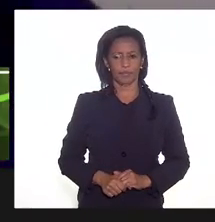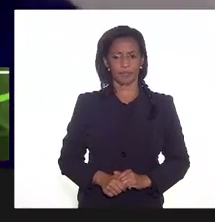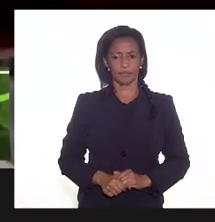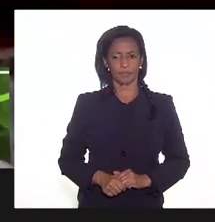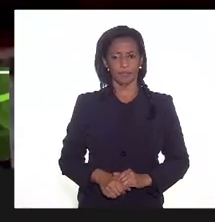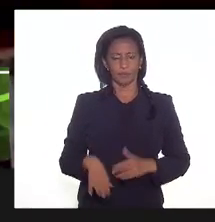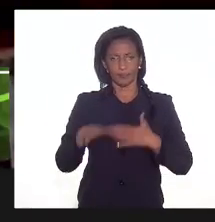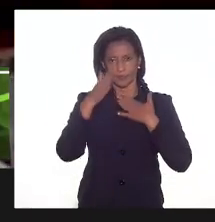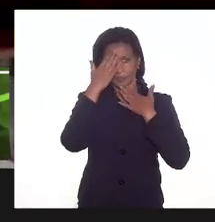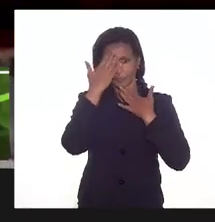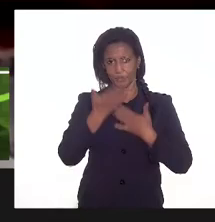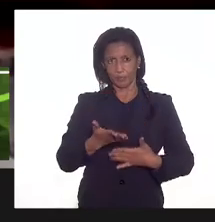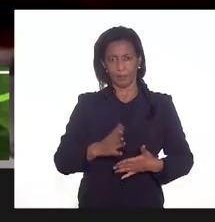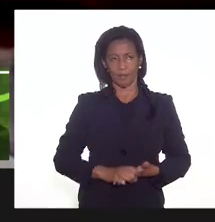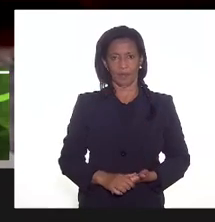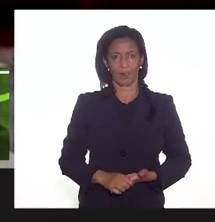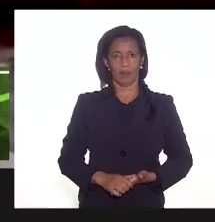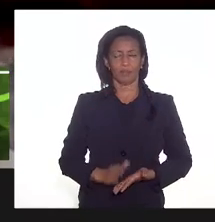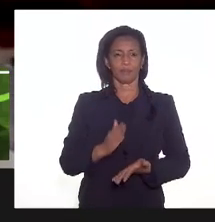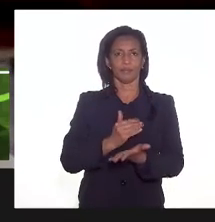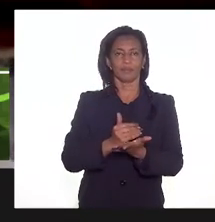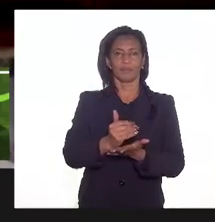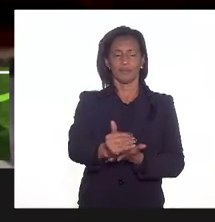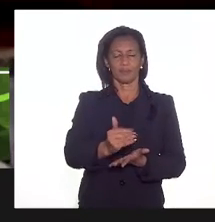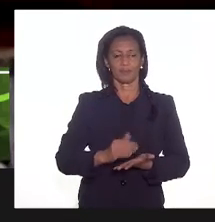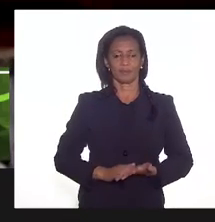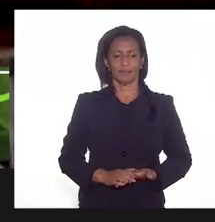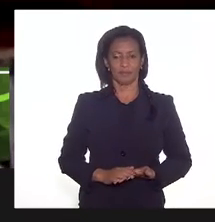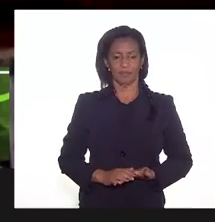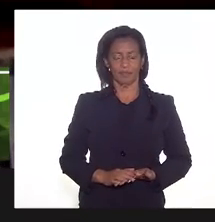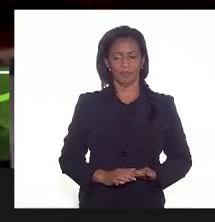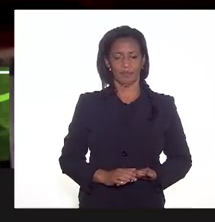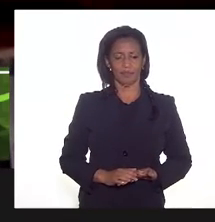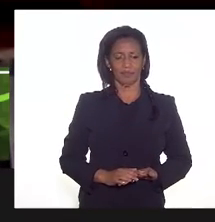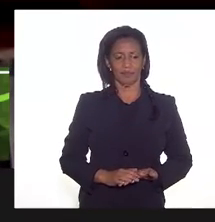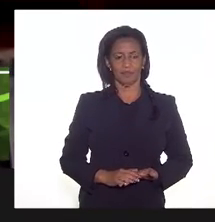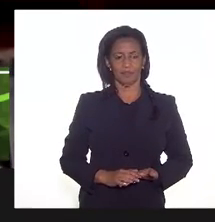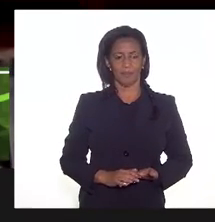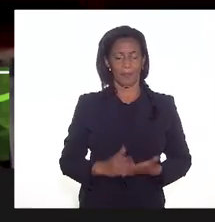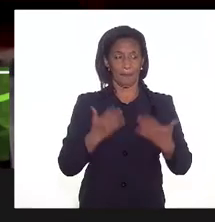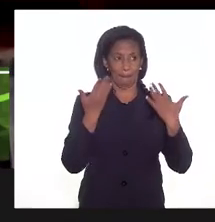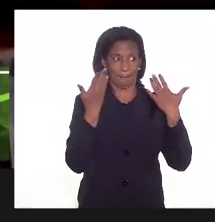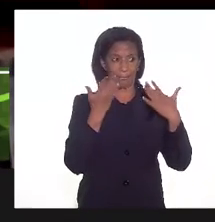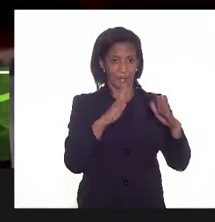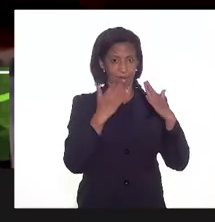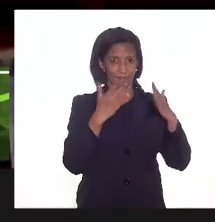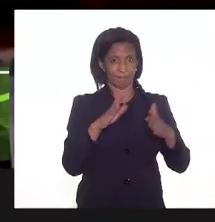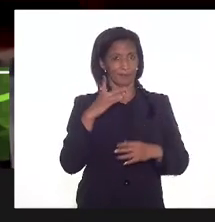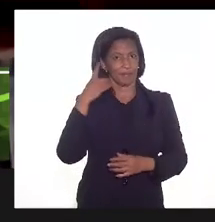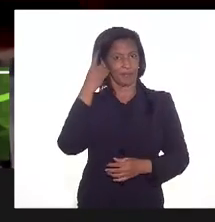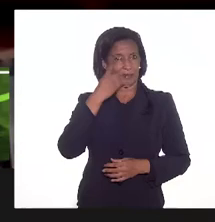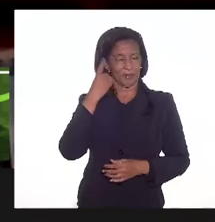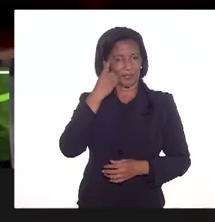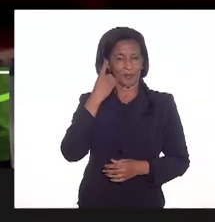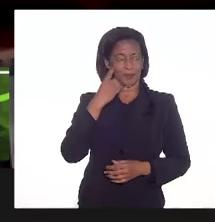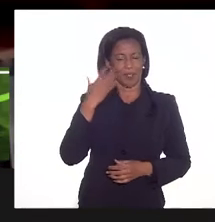Obrigado Dani queria começar saudando os deputados e deputadas